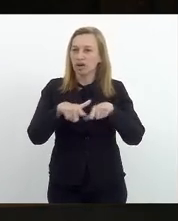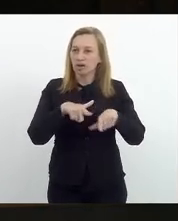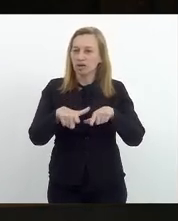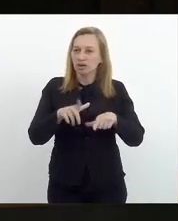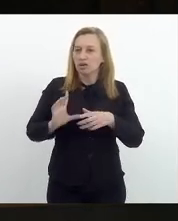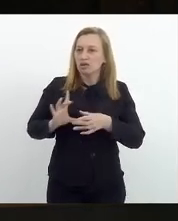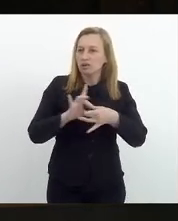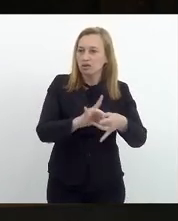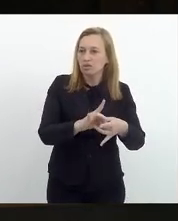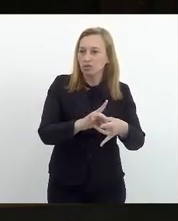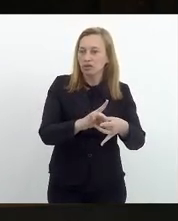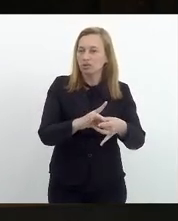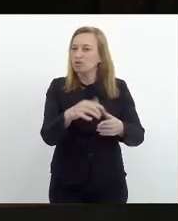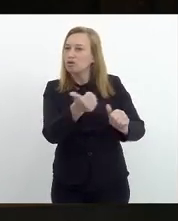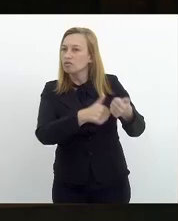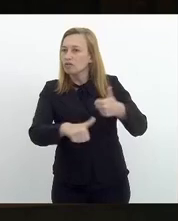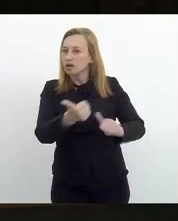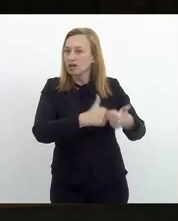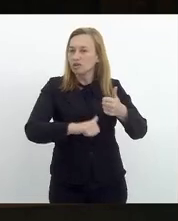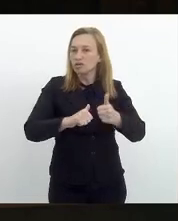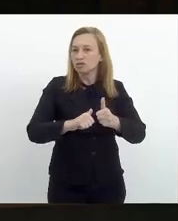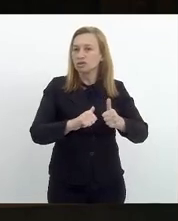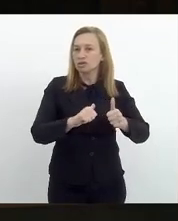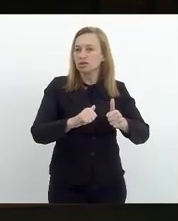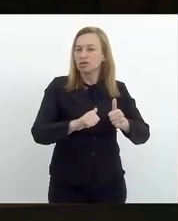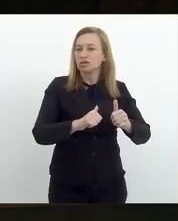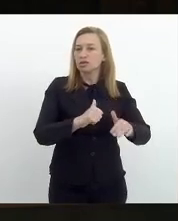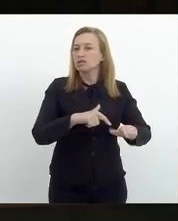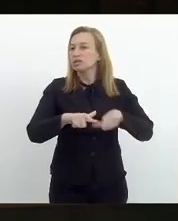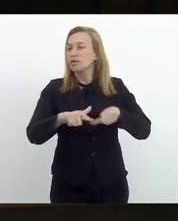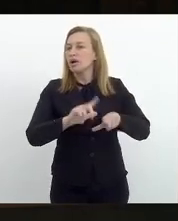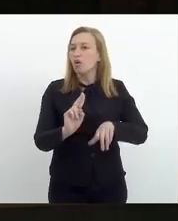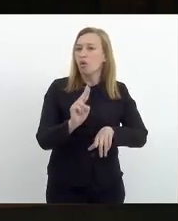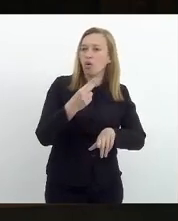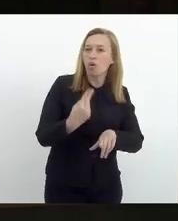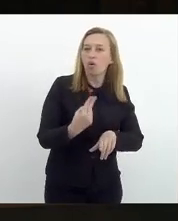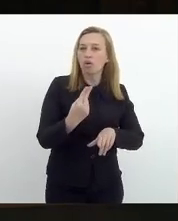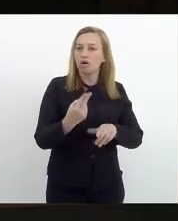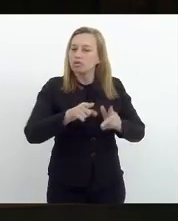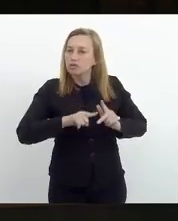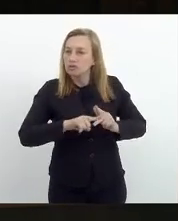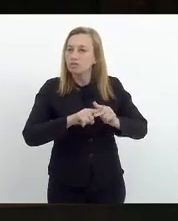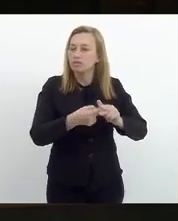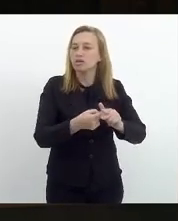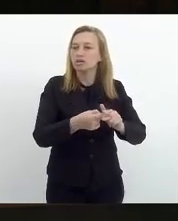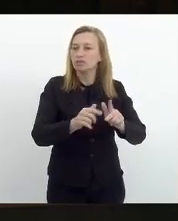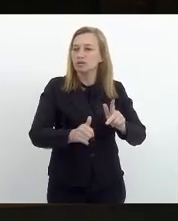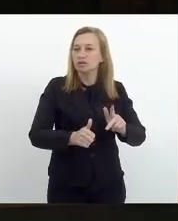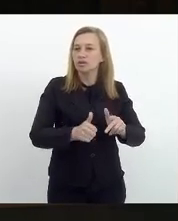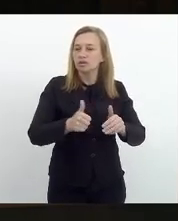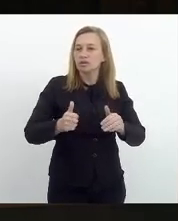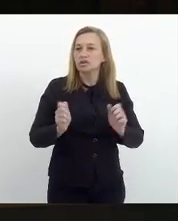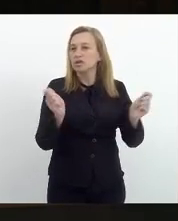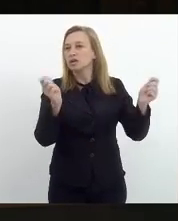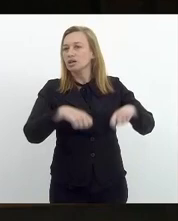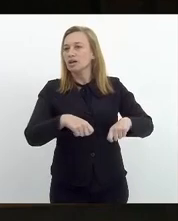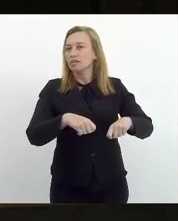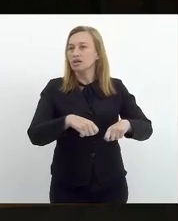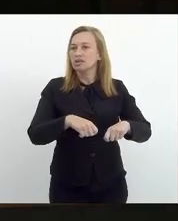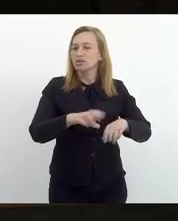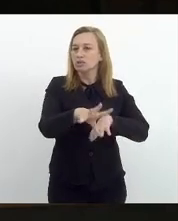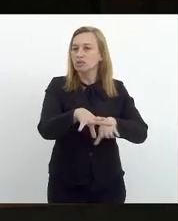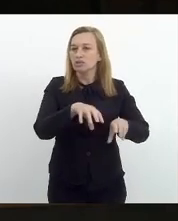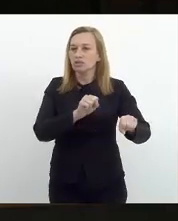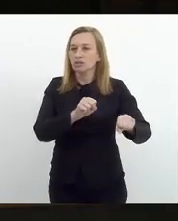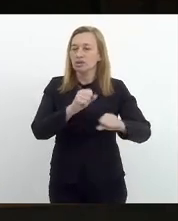vinculado a avaliação de desempenho e ou tal aperfeiçoamento capacitação e